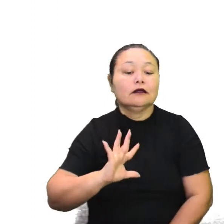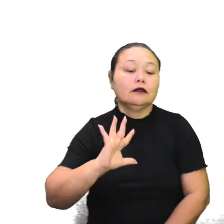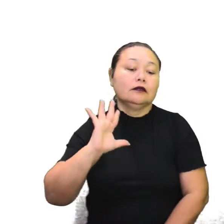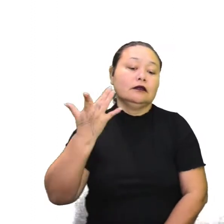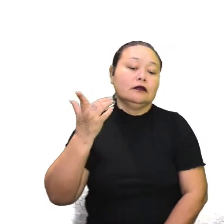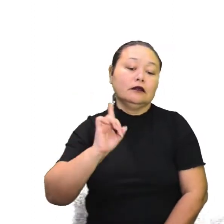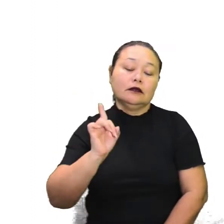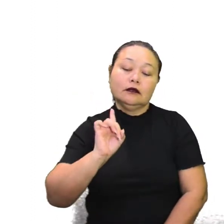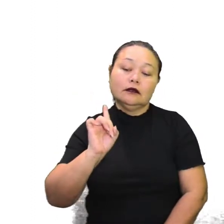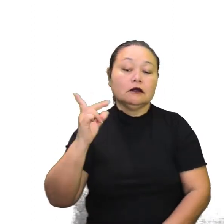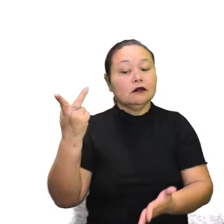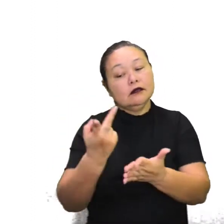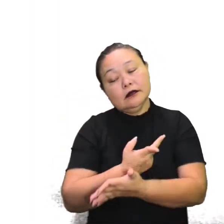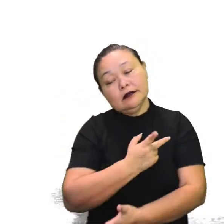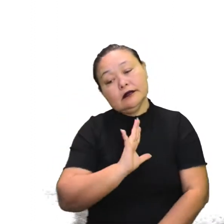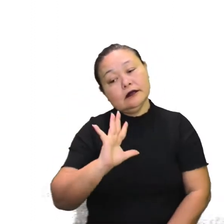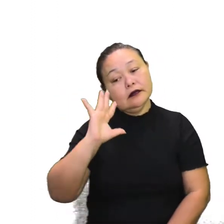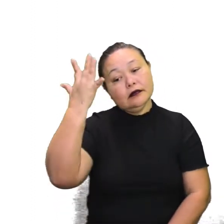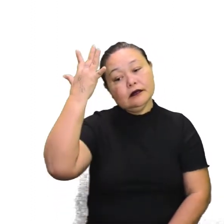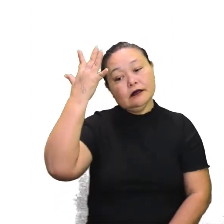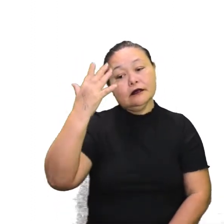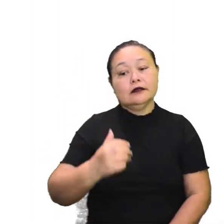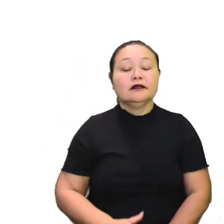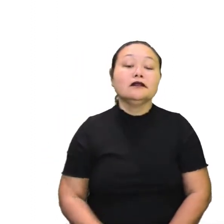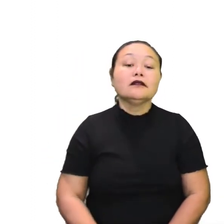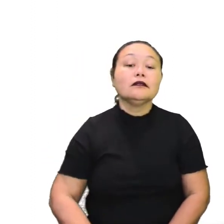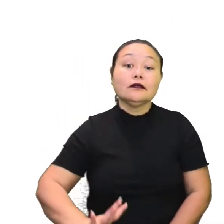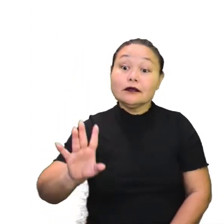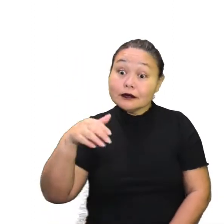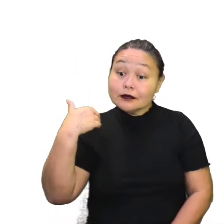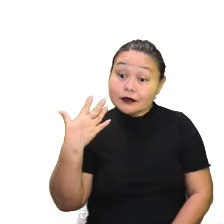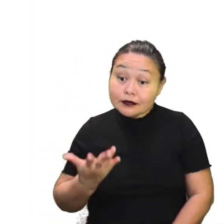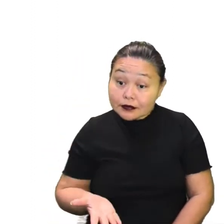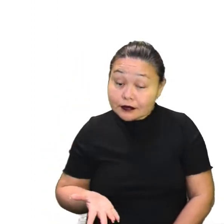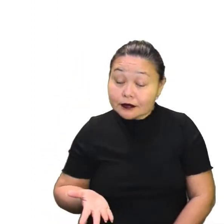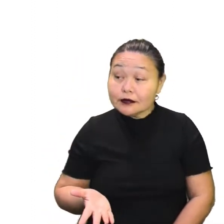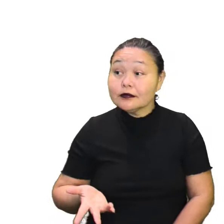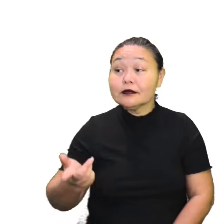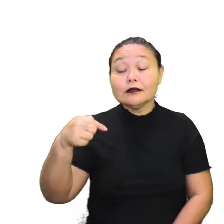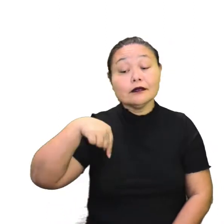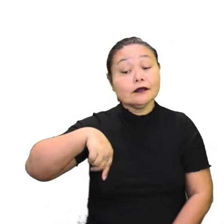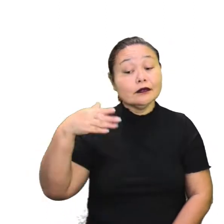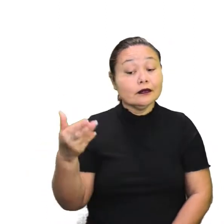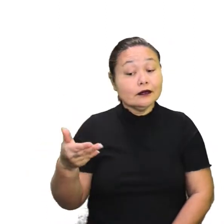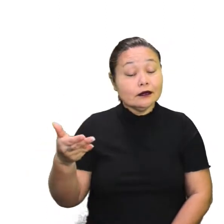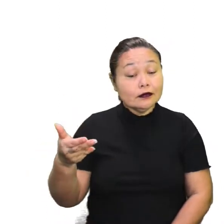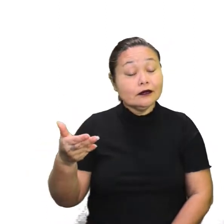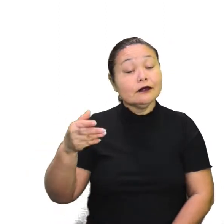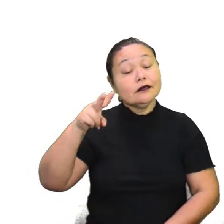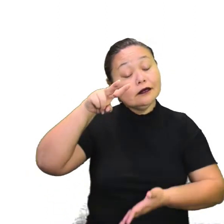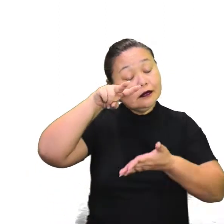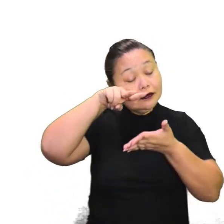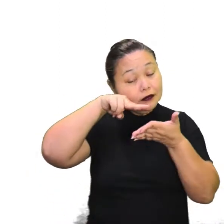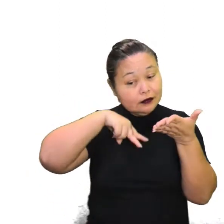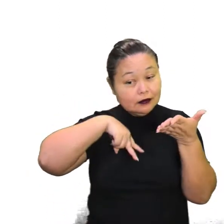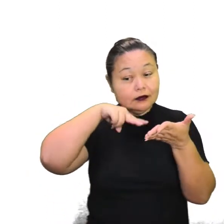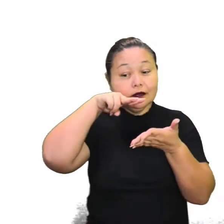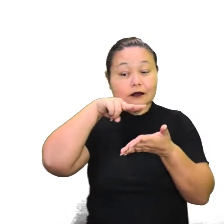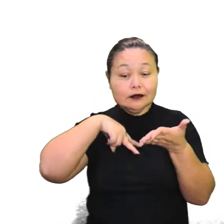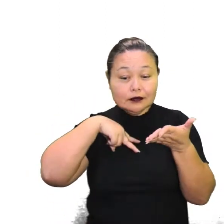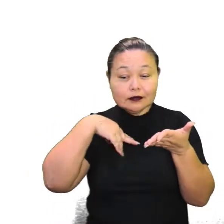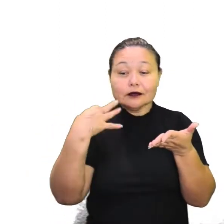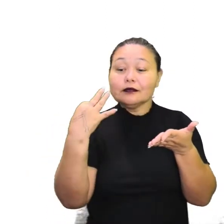de repente, não mais que de repente. Beleza, então, após essa